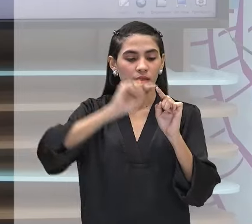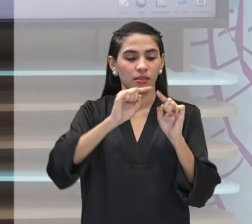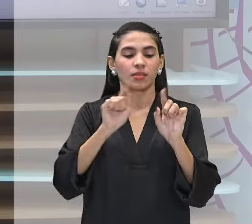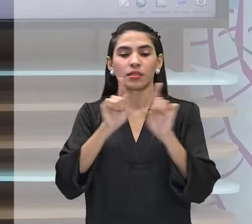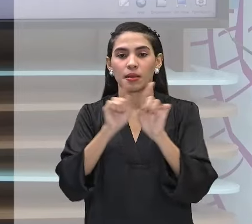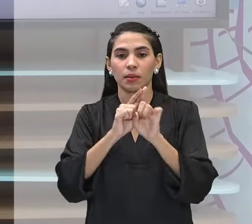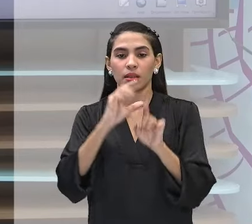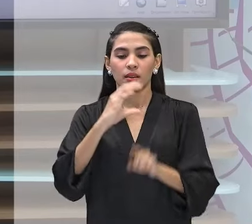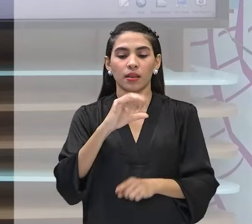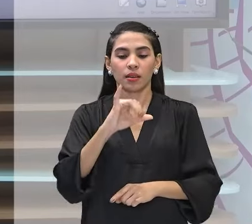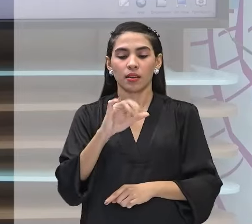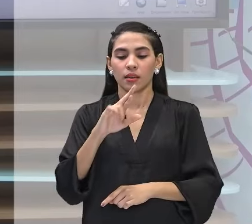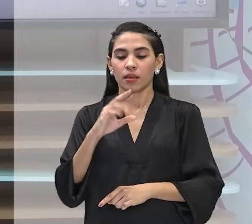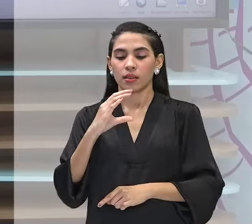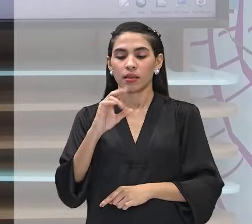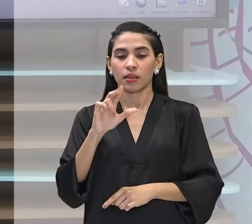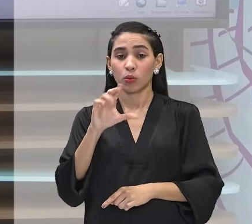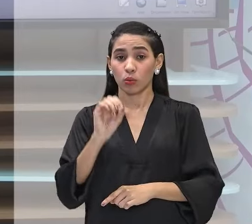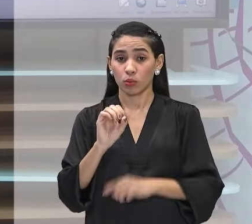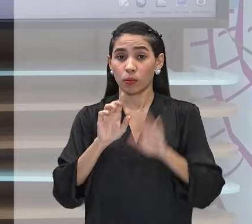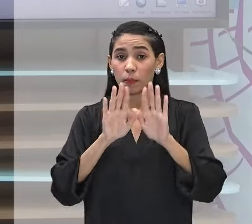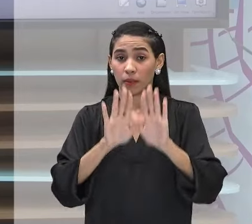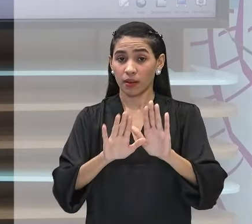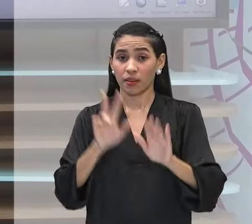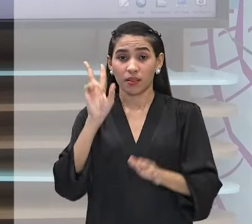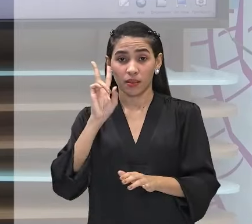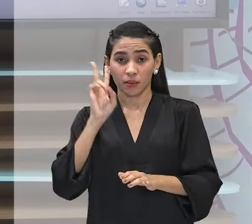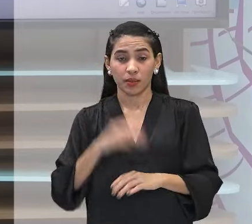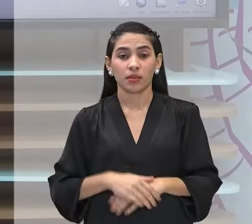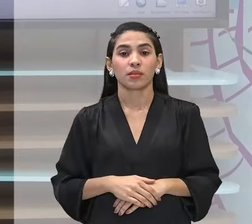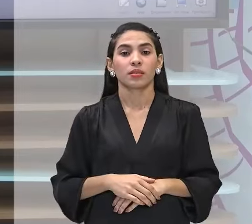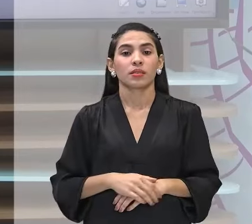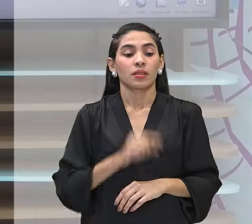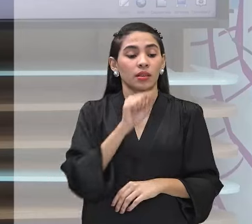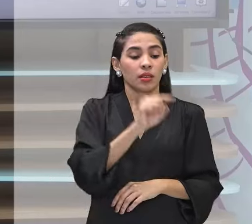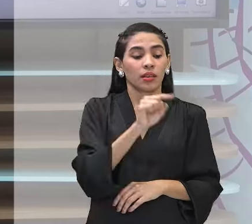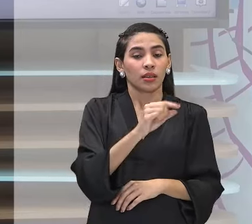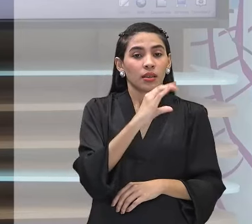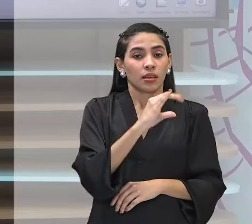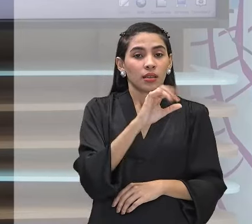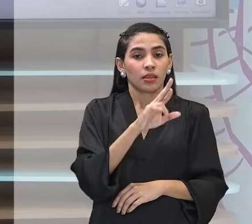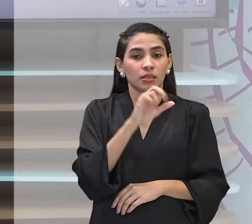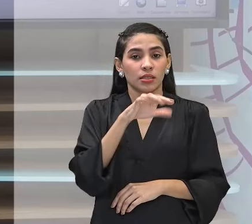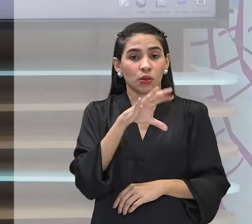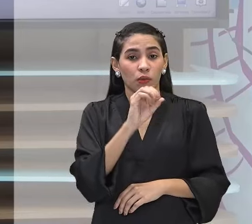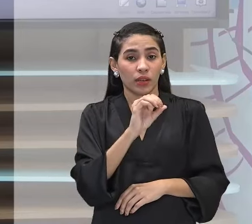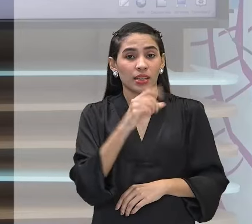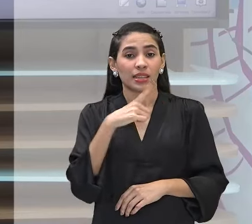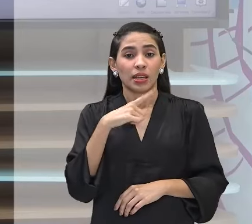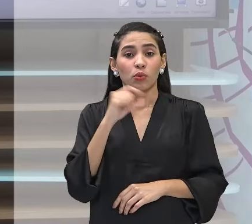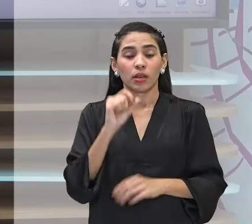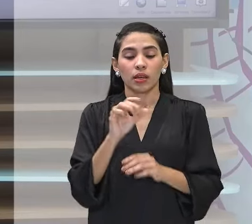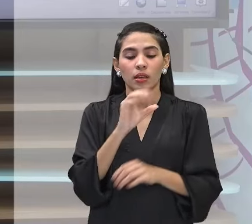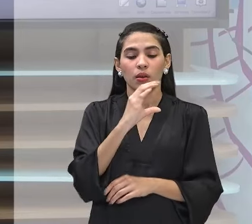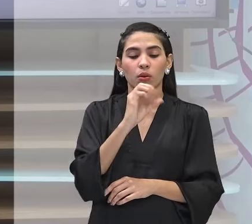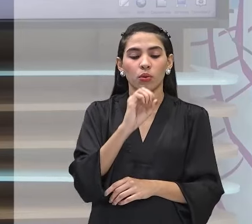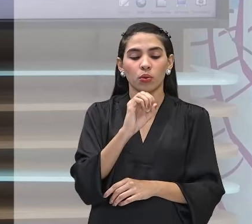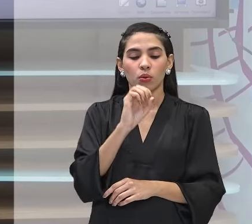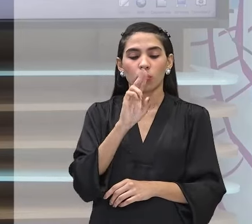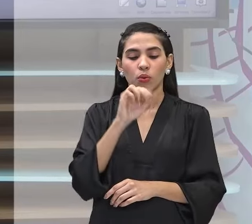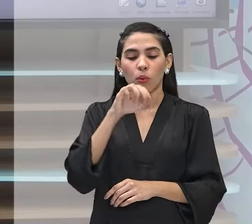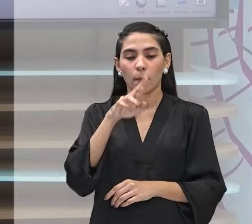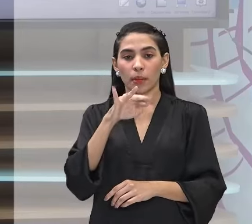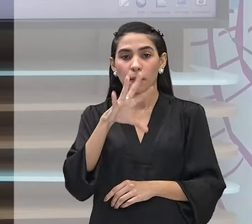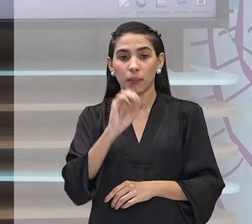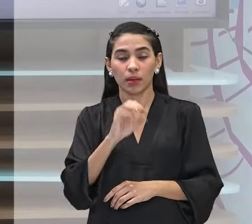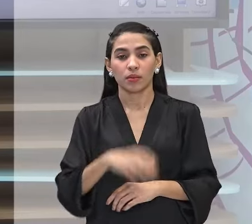o círculo Lembrando que circunferência ela tem comprimento e o círculo